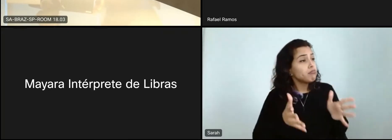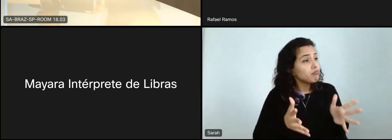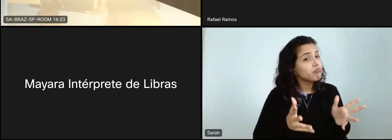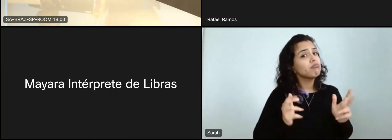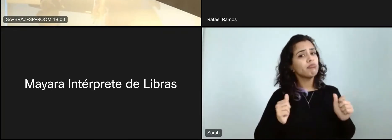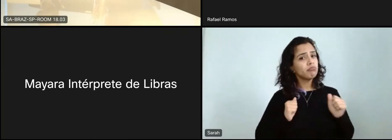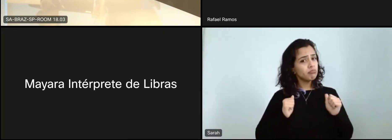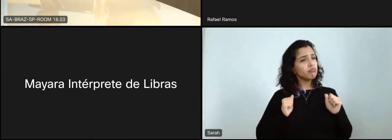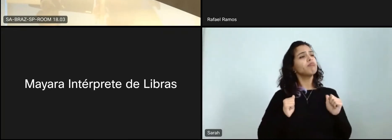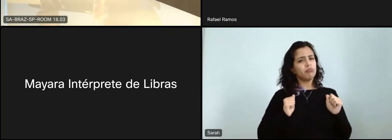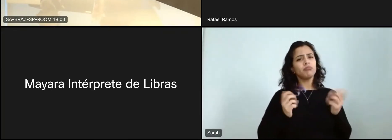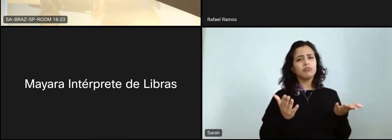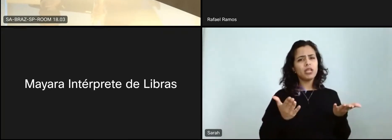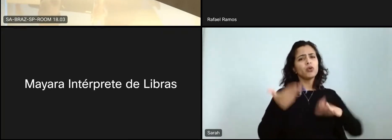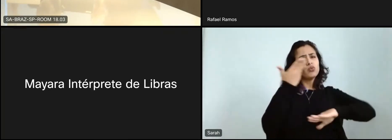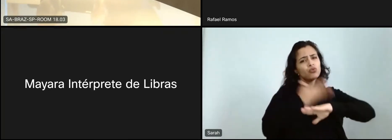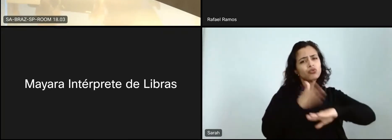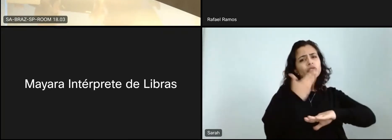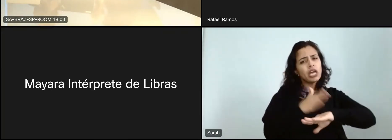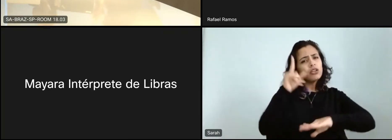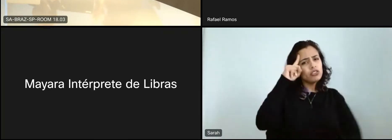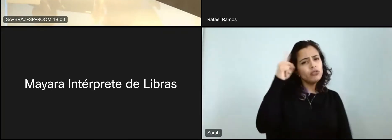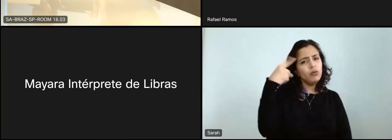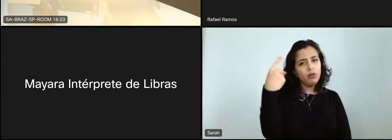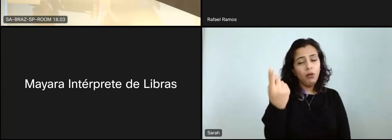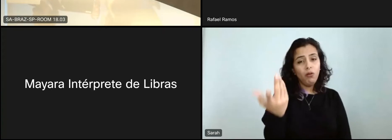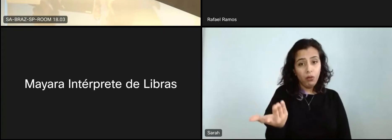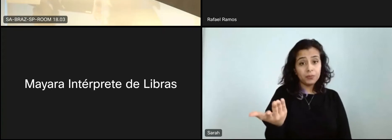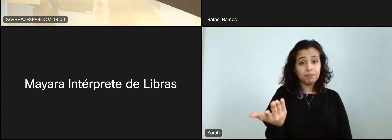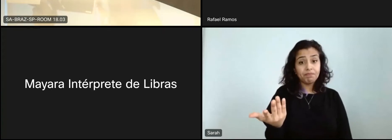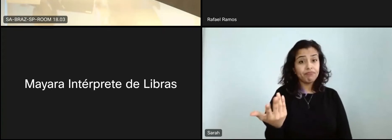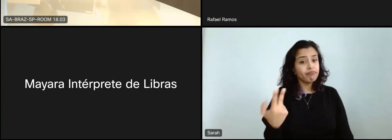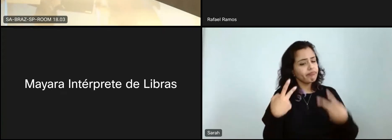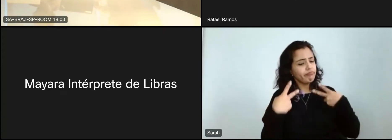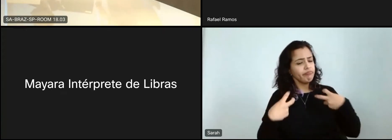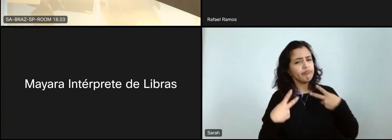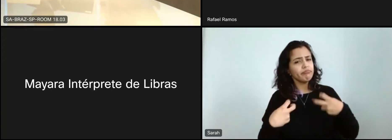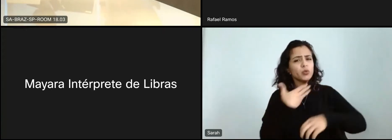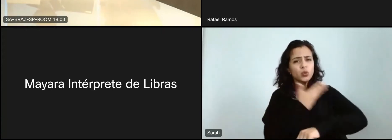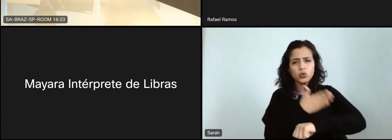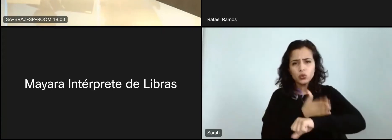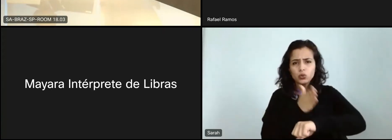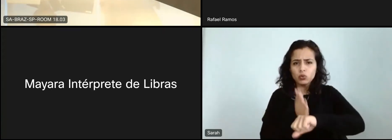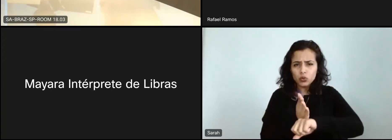Presenciou uma microagressão, né? É que eu tô tá vendo várias cenas na minha cabeça aqui, Sim. né? A gente fica pensando, né? Então,